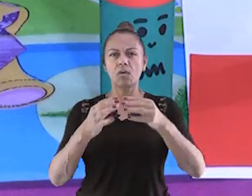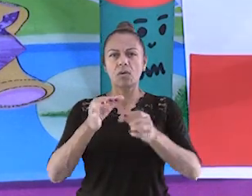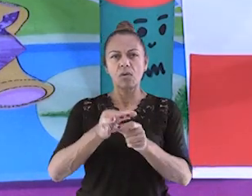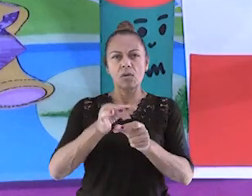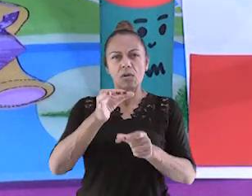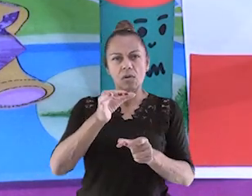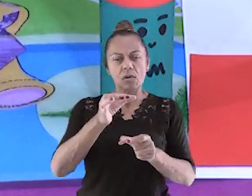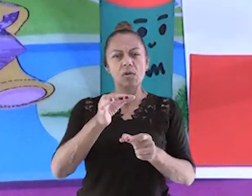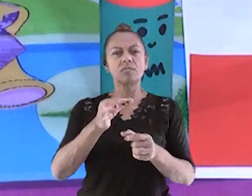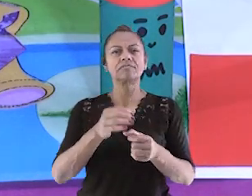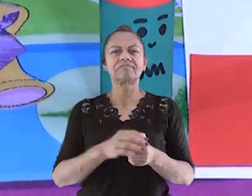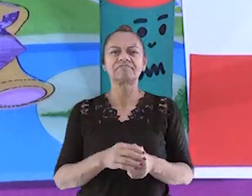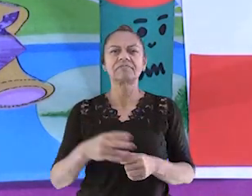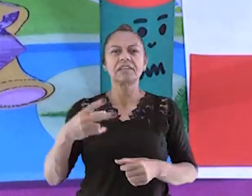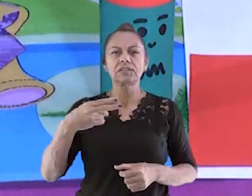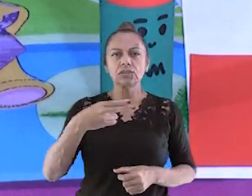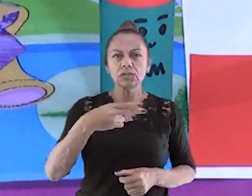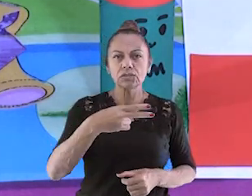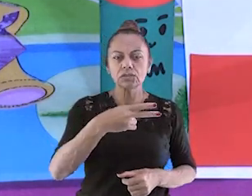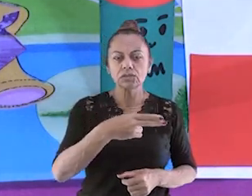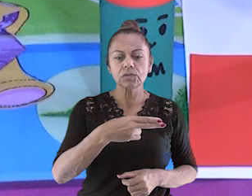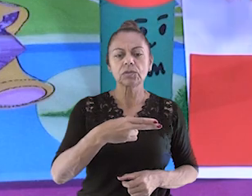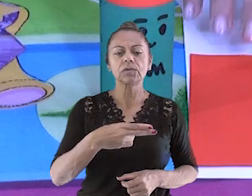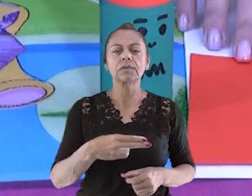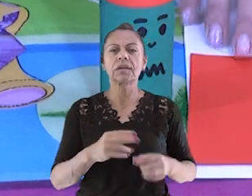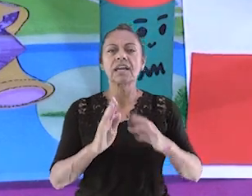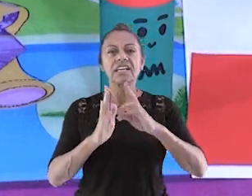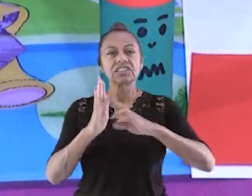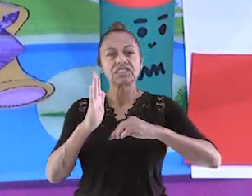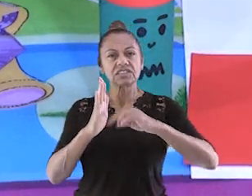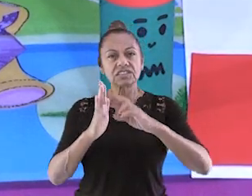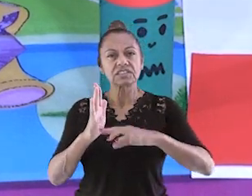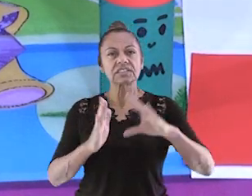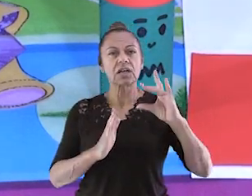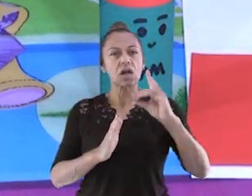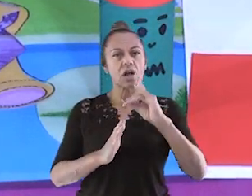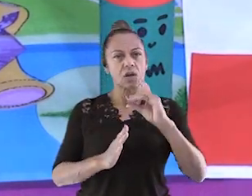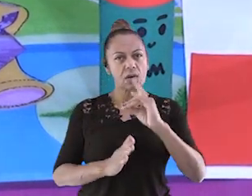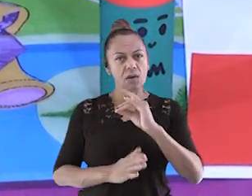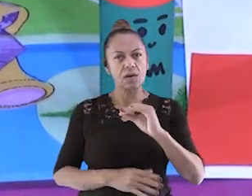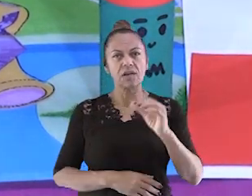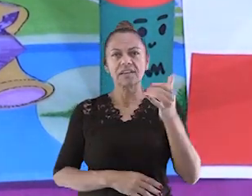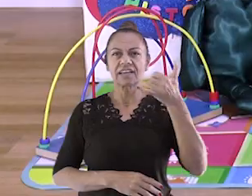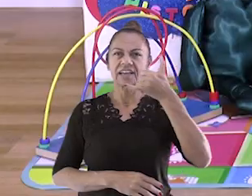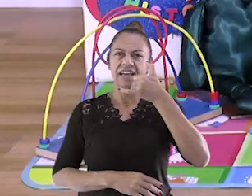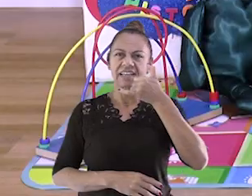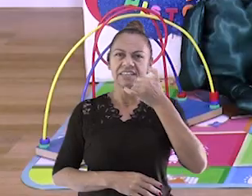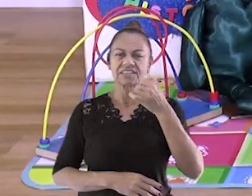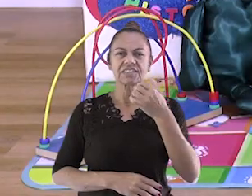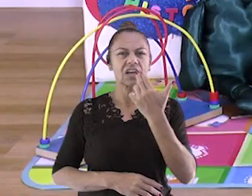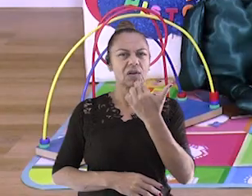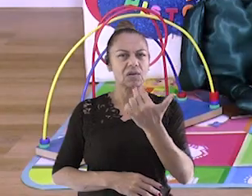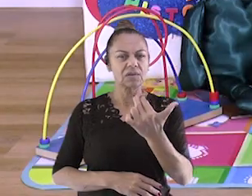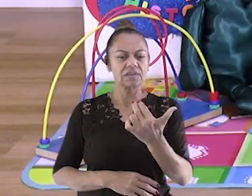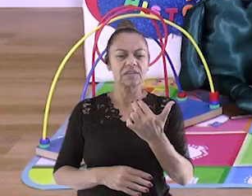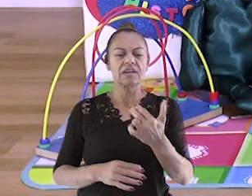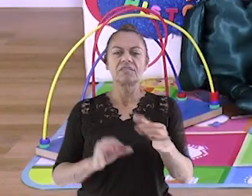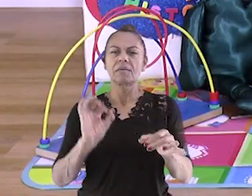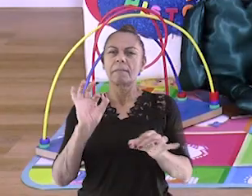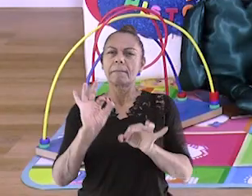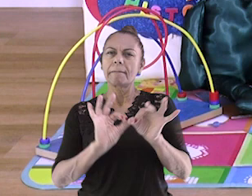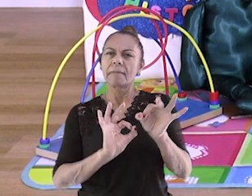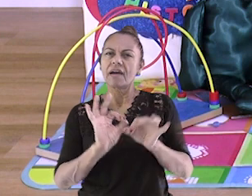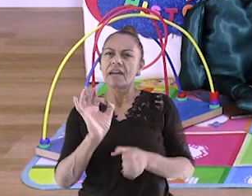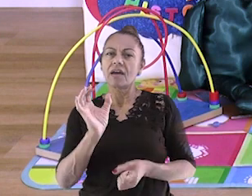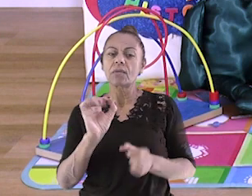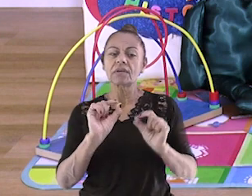ponta, tinta, cola, papel e canetinha. Vamos fazer um monstrinho